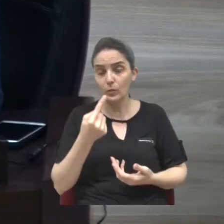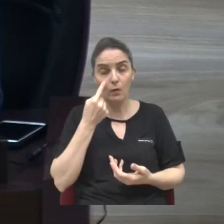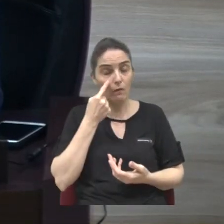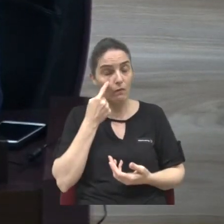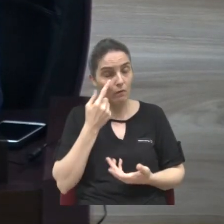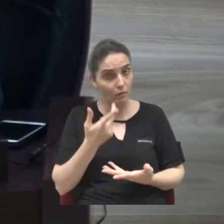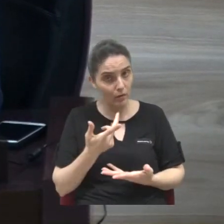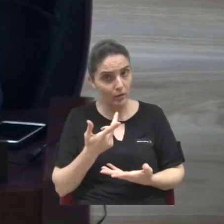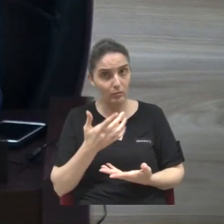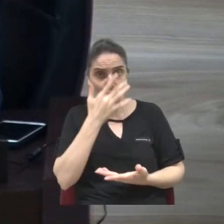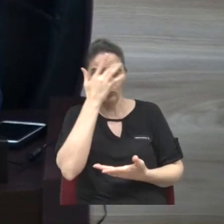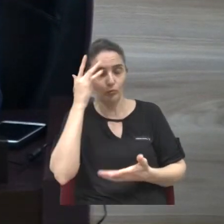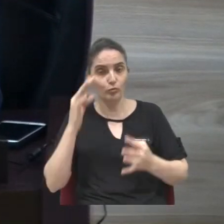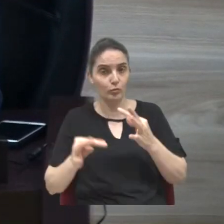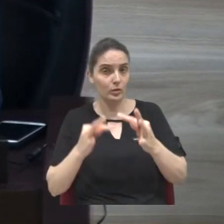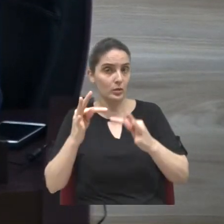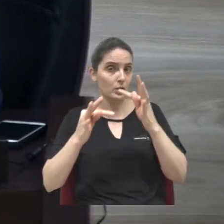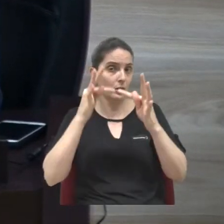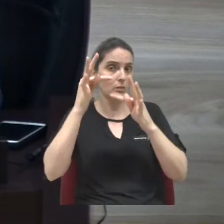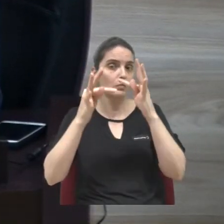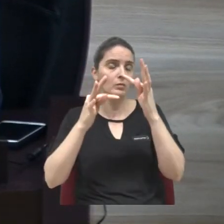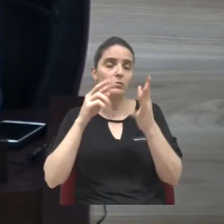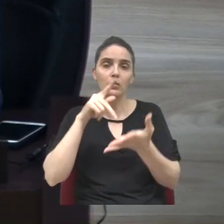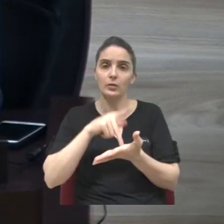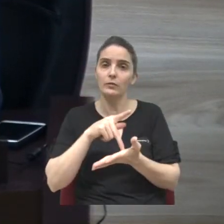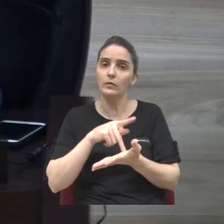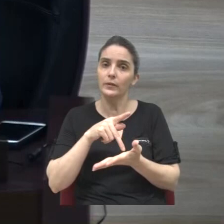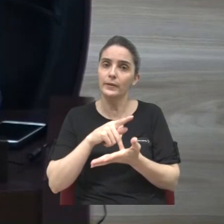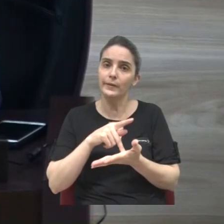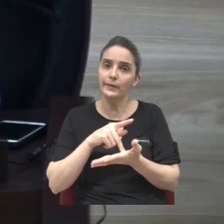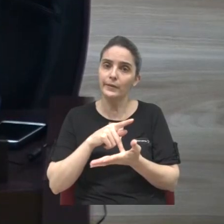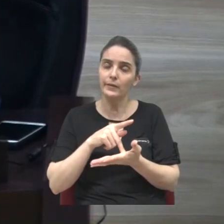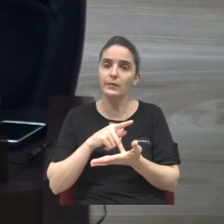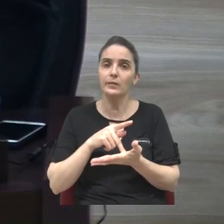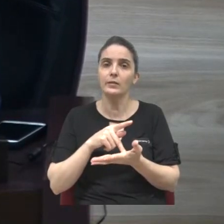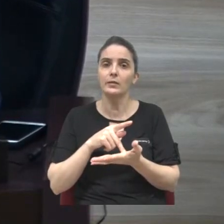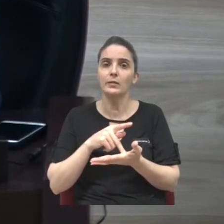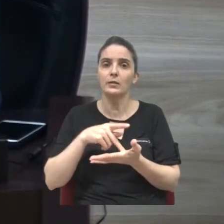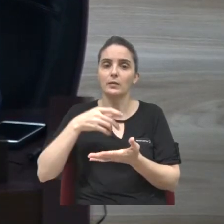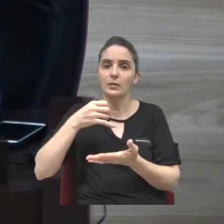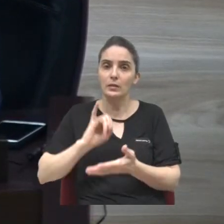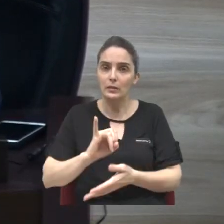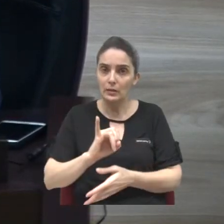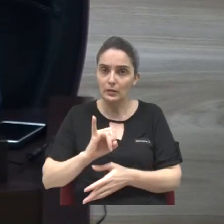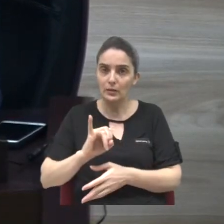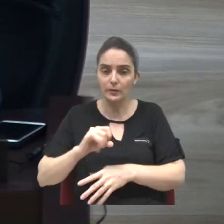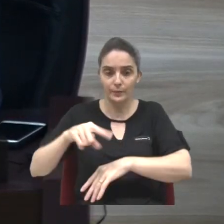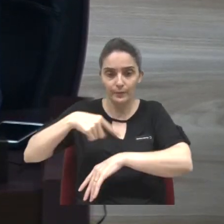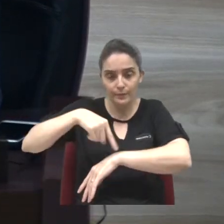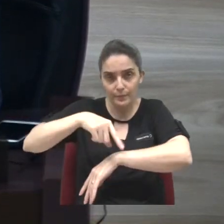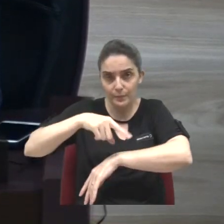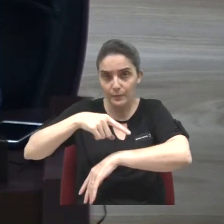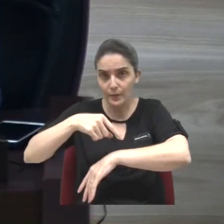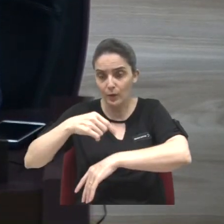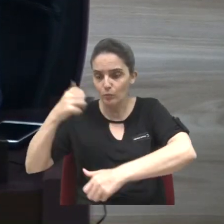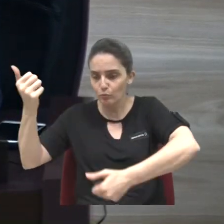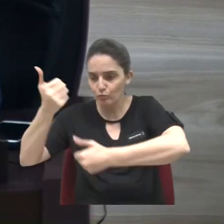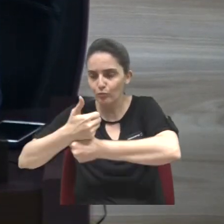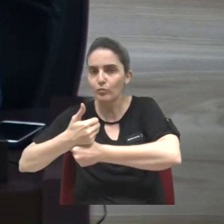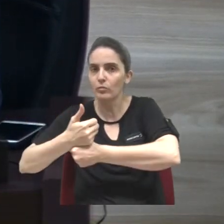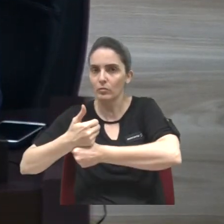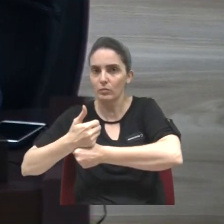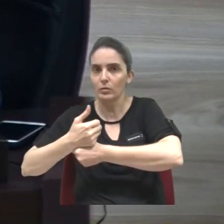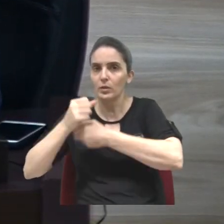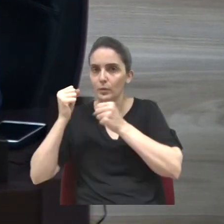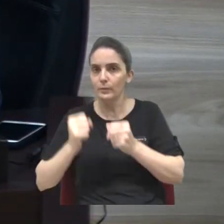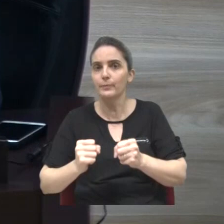técnicas ouvidas, que, de fato, pode haver um aumento no consumo medido quando ocorre a troca dos hidrômetros. Mas isso ocorre,